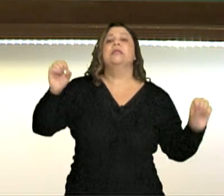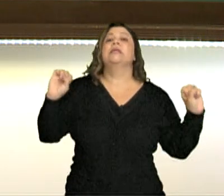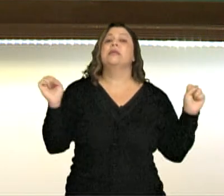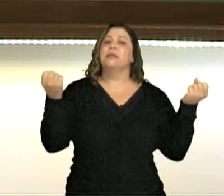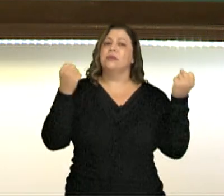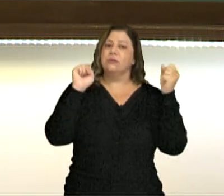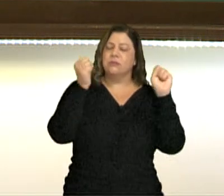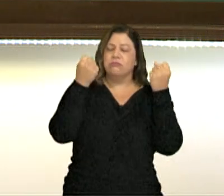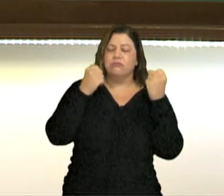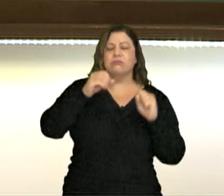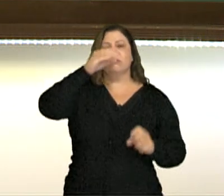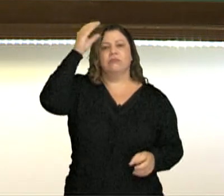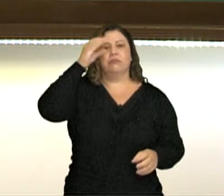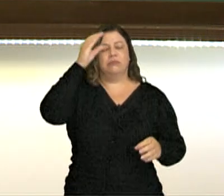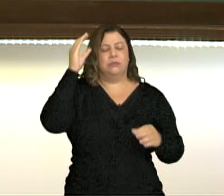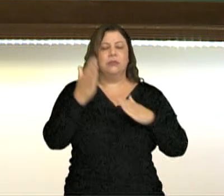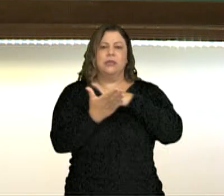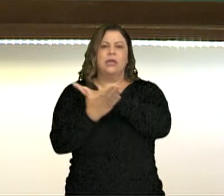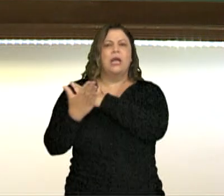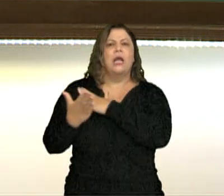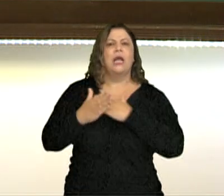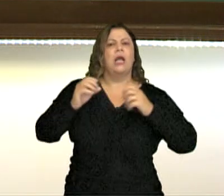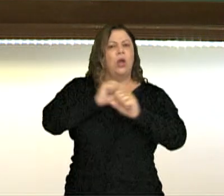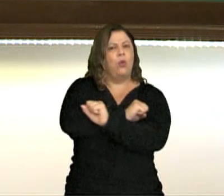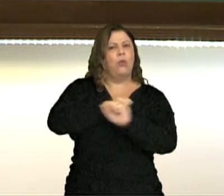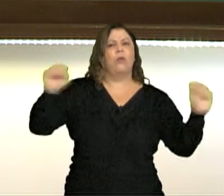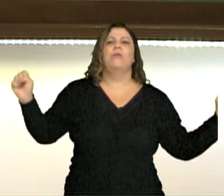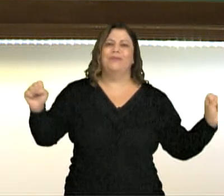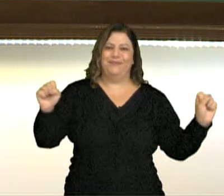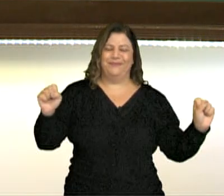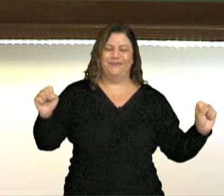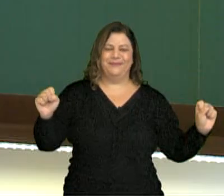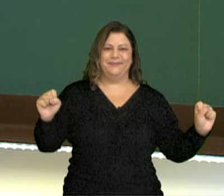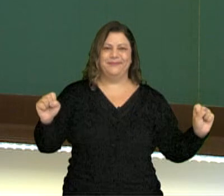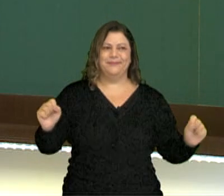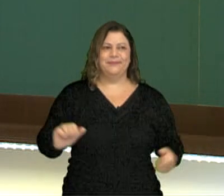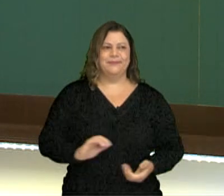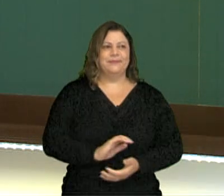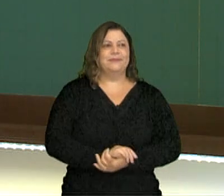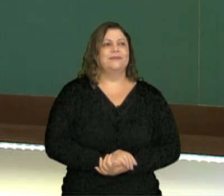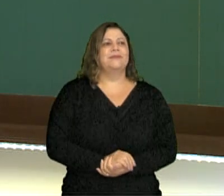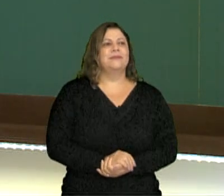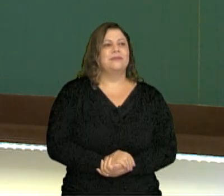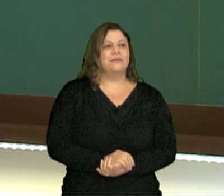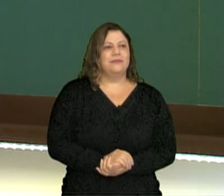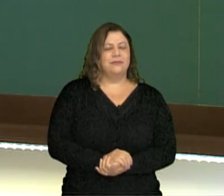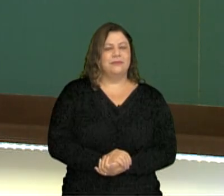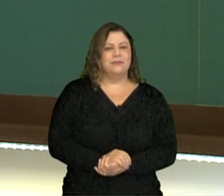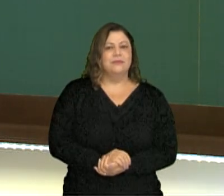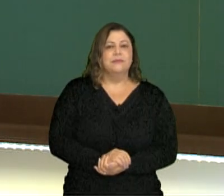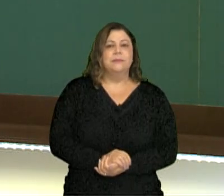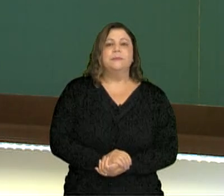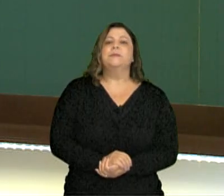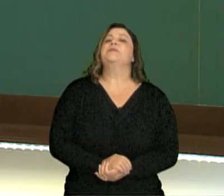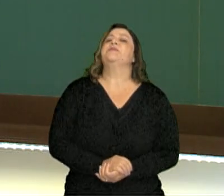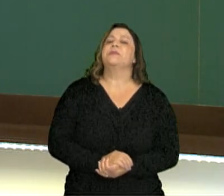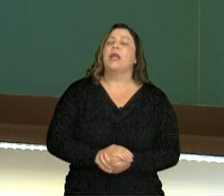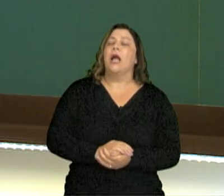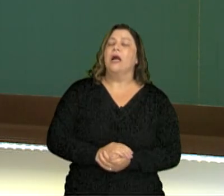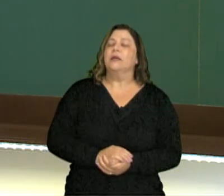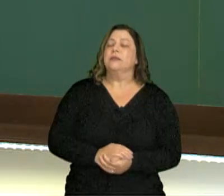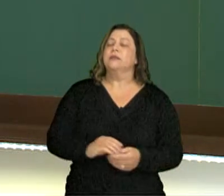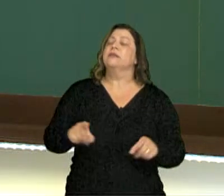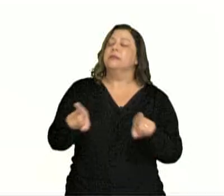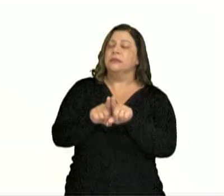conscientização corporal ajuda para romper essas tensões. Ainda nas ginásticas de conscientização